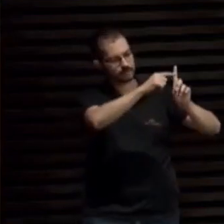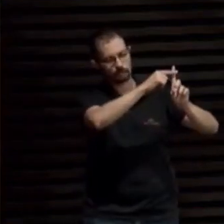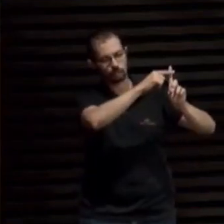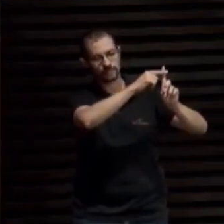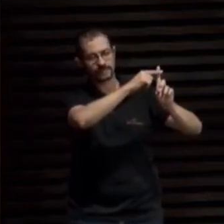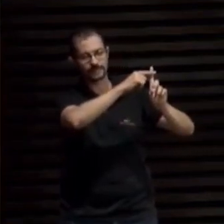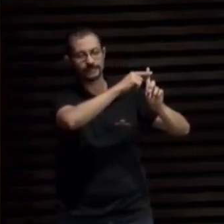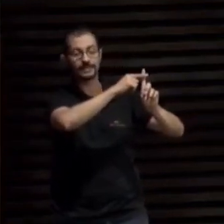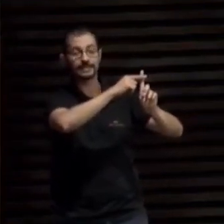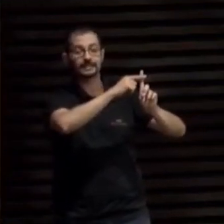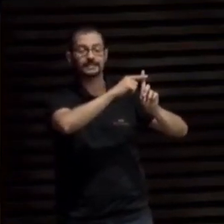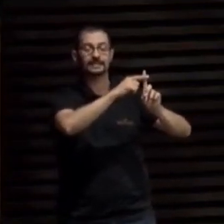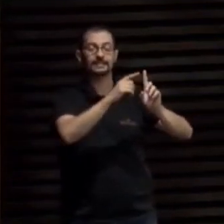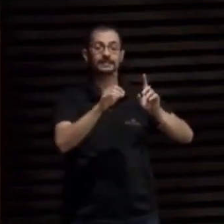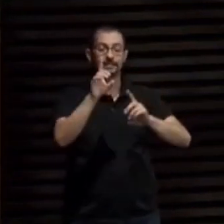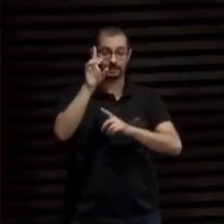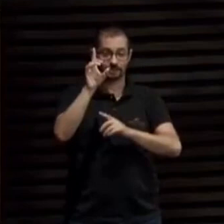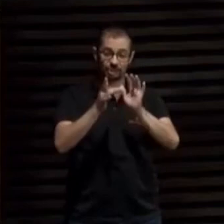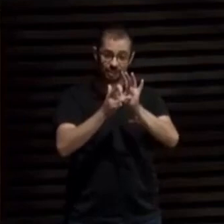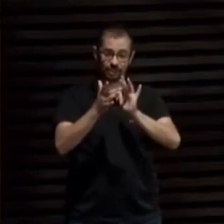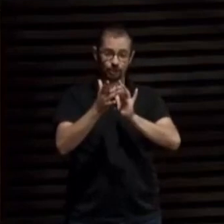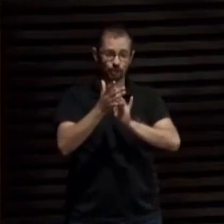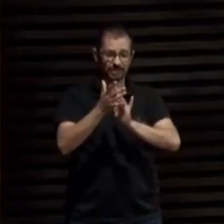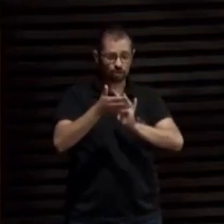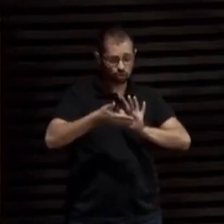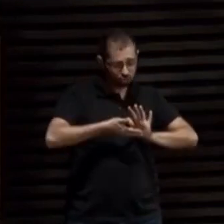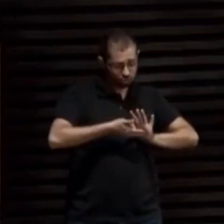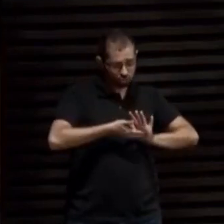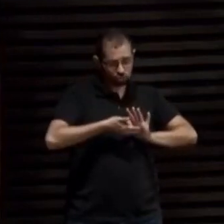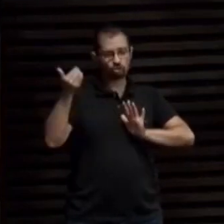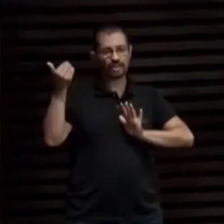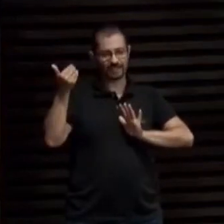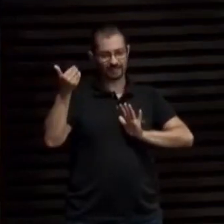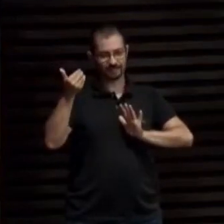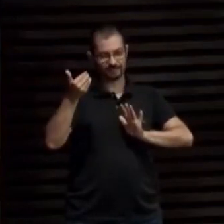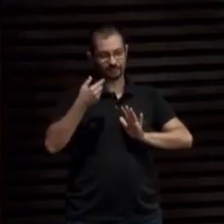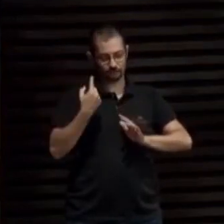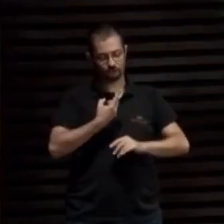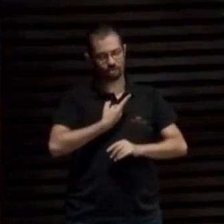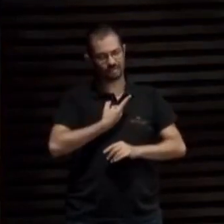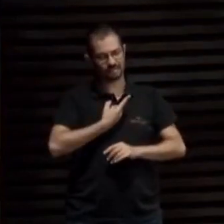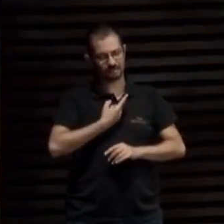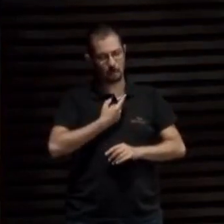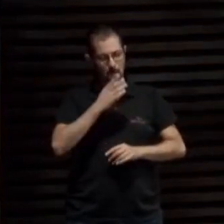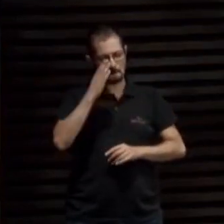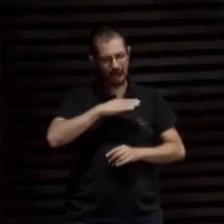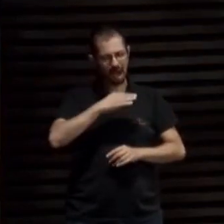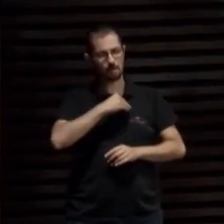Ele arranca de nós, para que haja uma unidade, a fim de que todos sejam